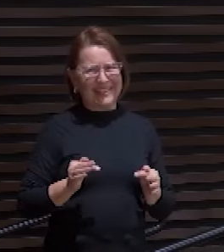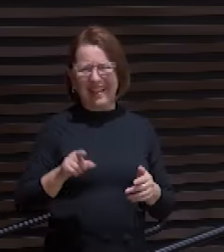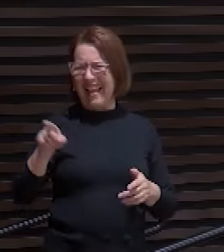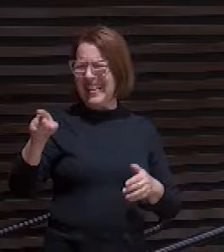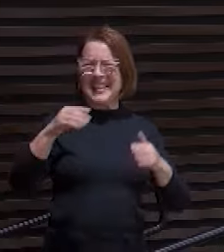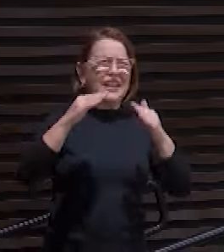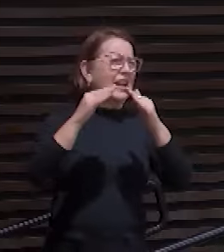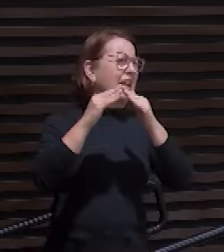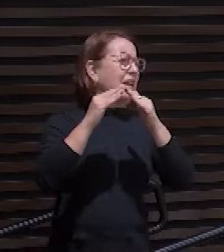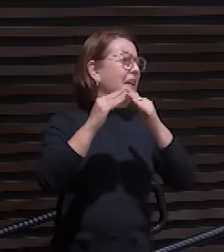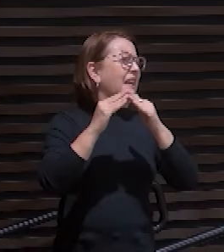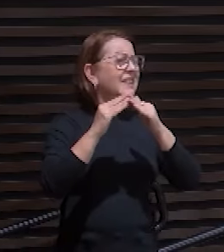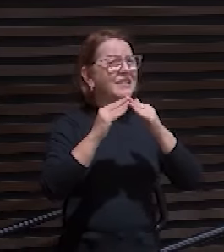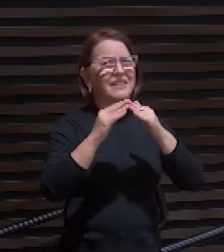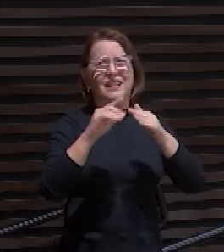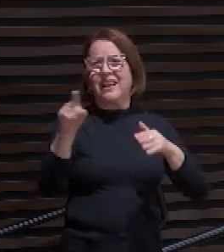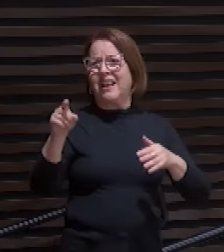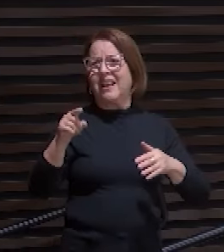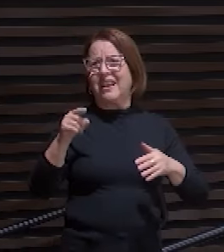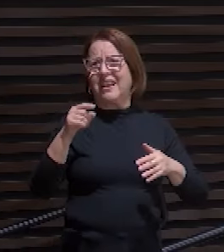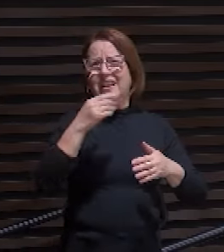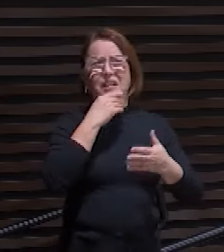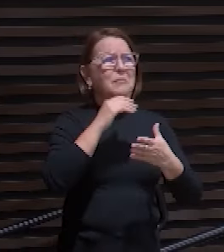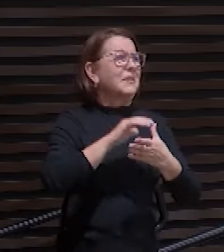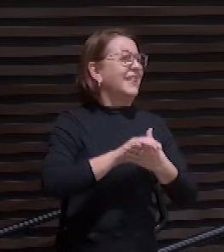casa, aquele marido,